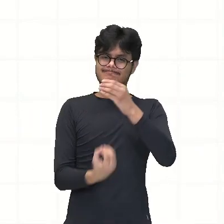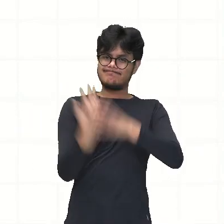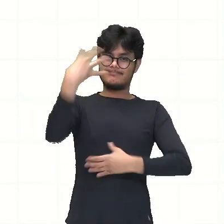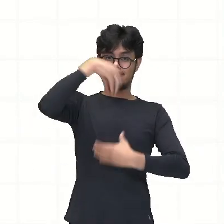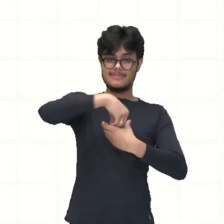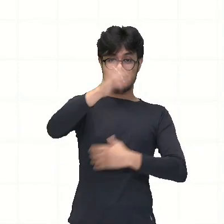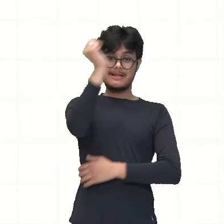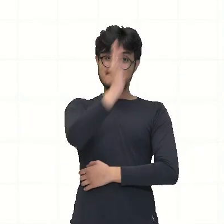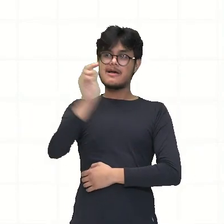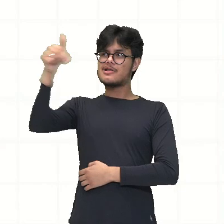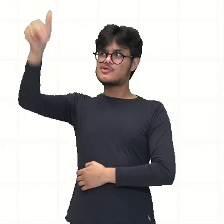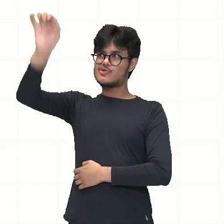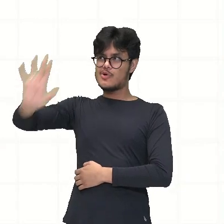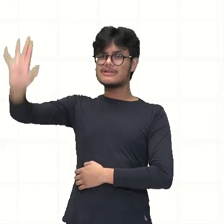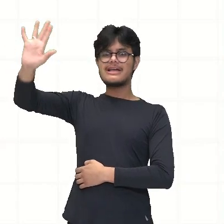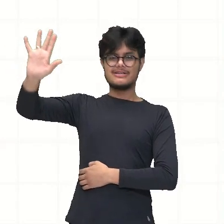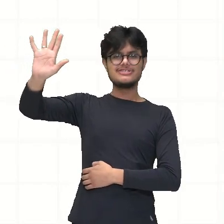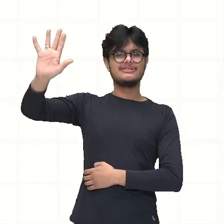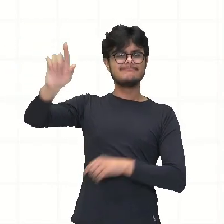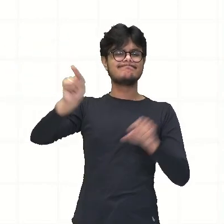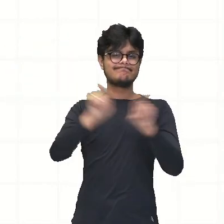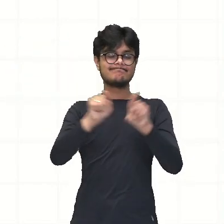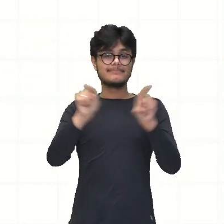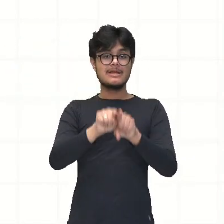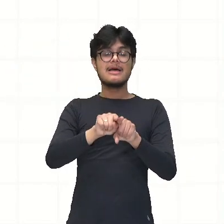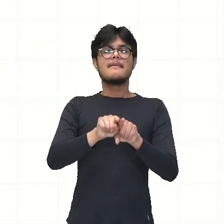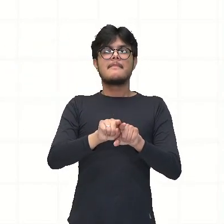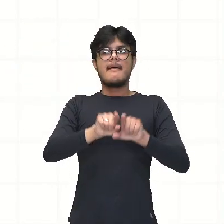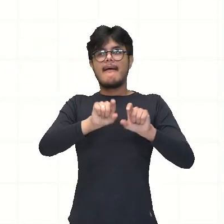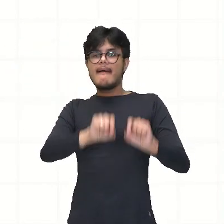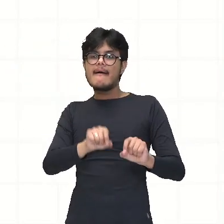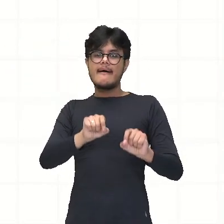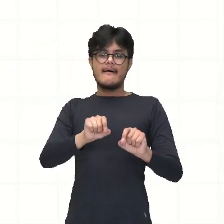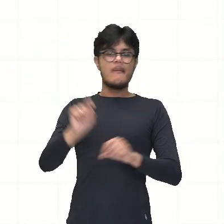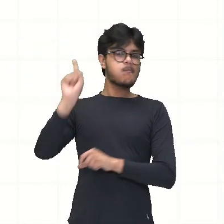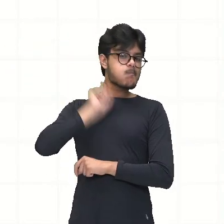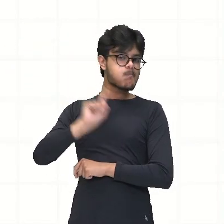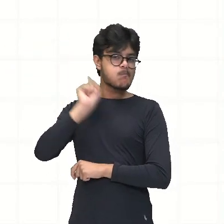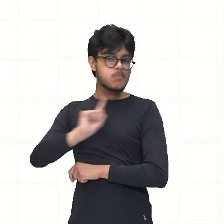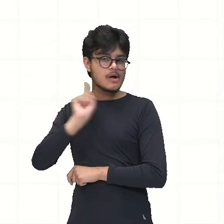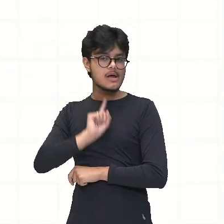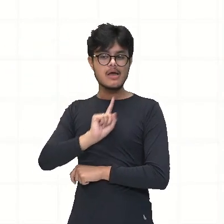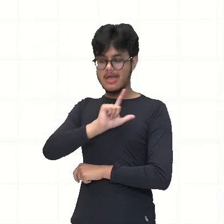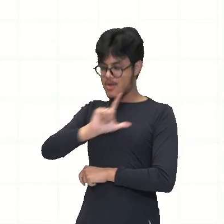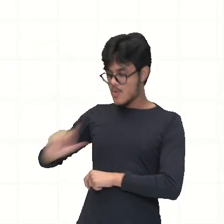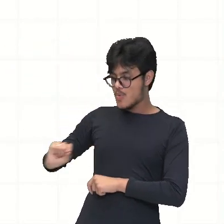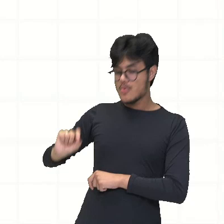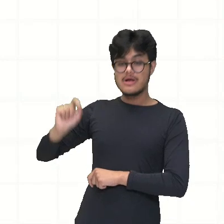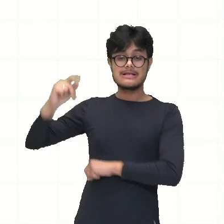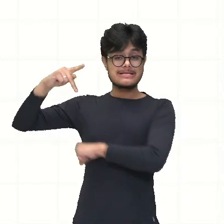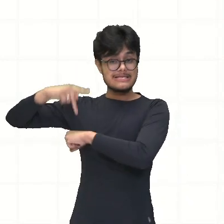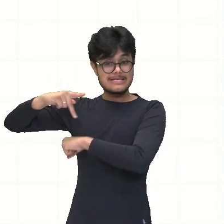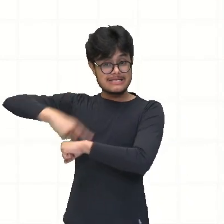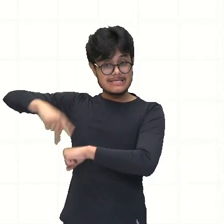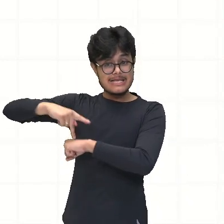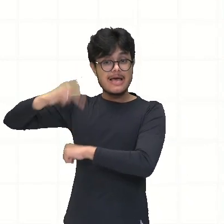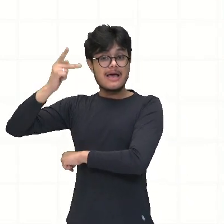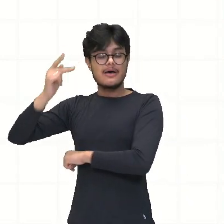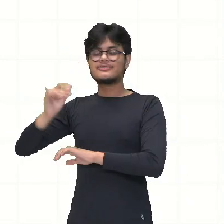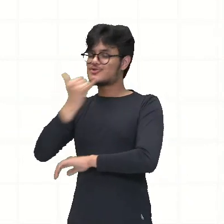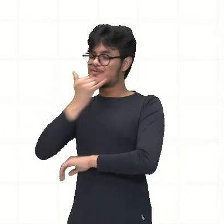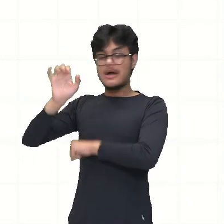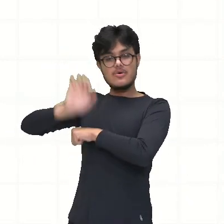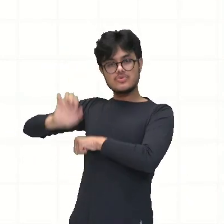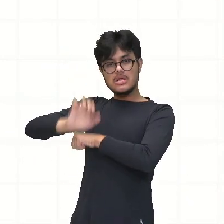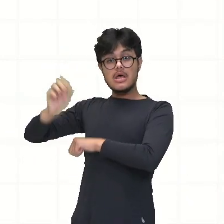dos nordestinos, dos mineiros, que vão se dirigir tanto para São Paulo e também para o Paraná. Então,